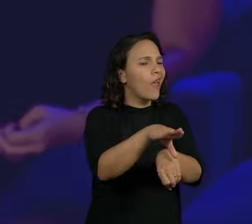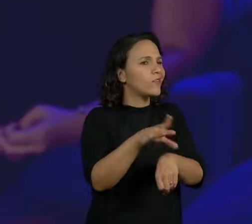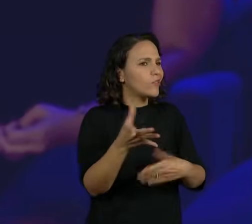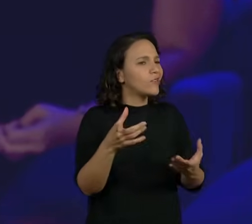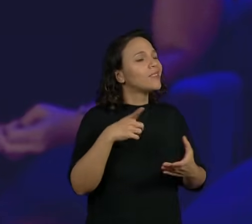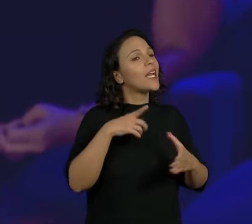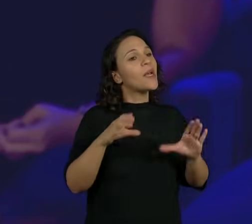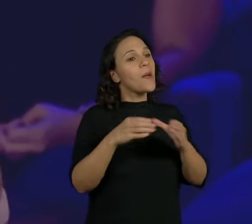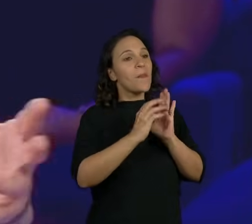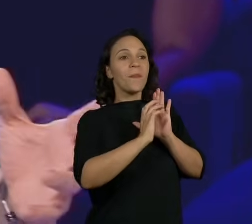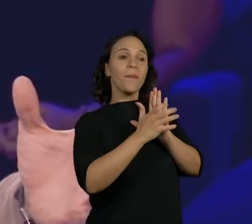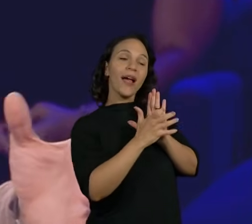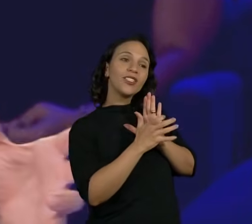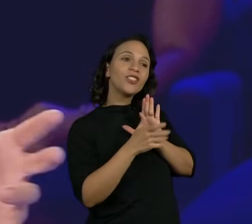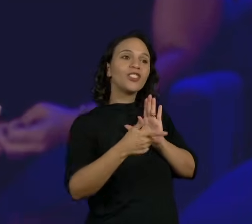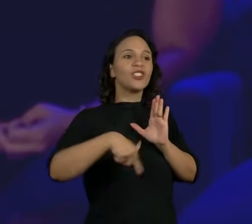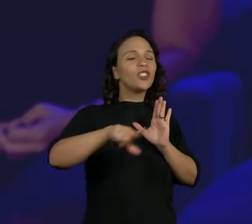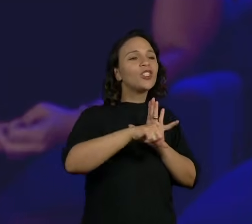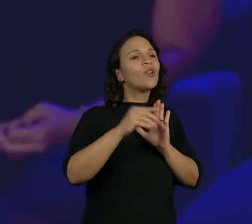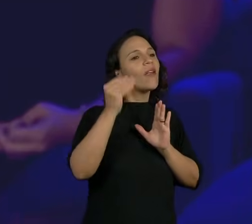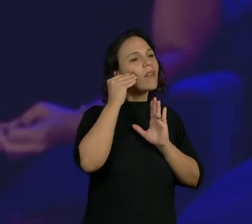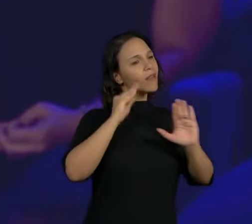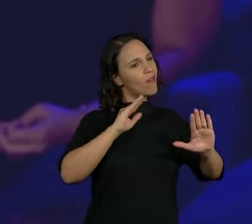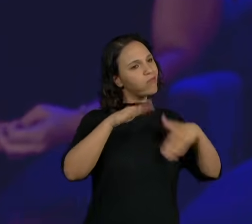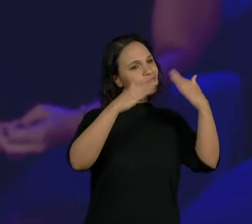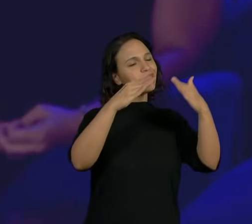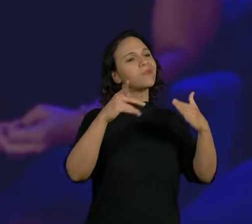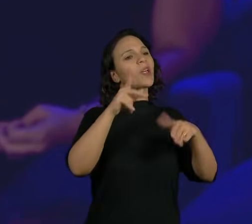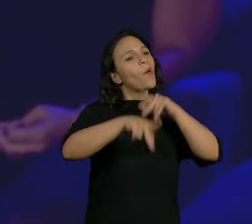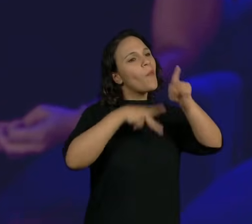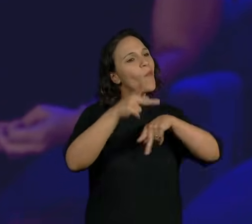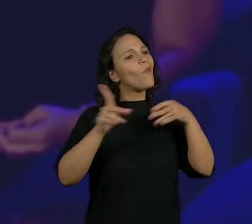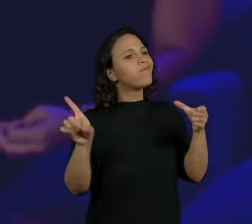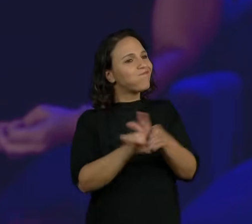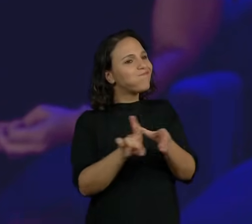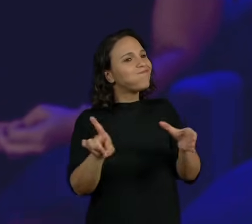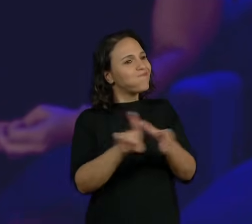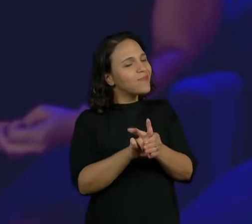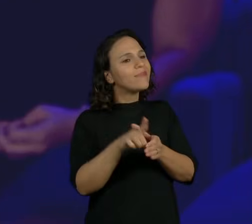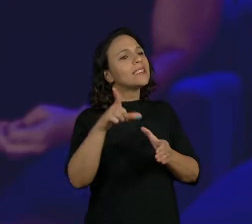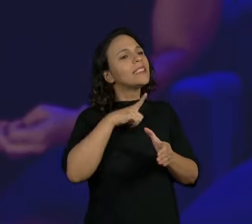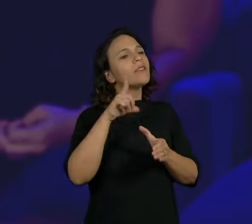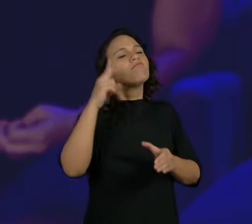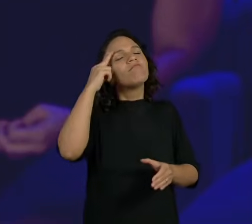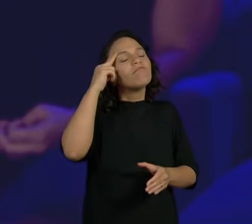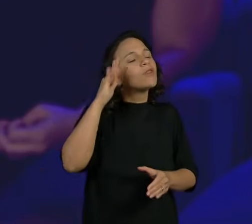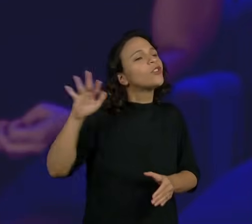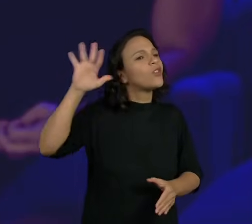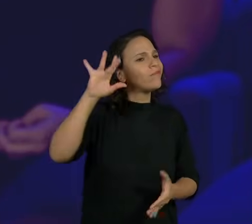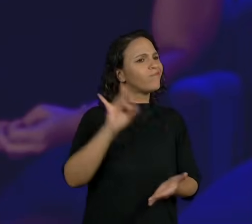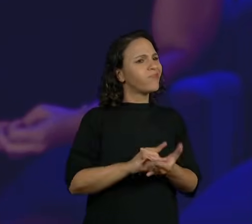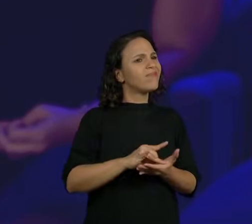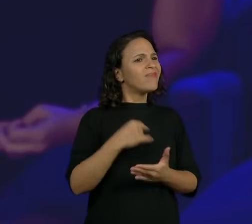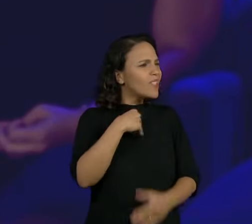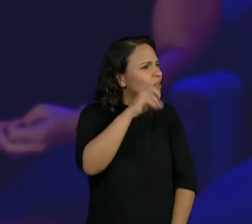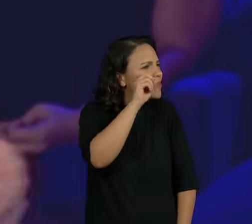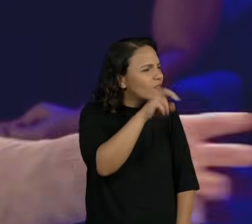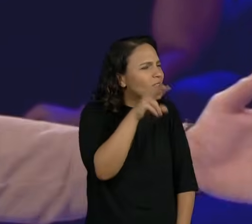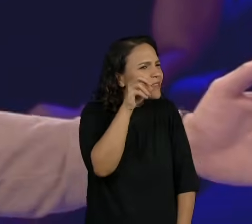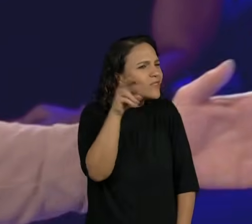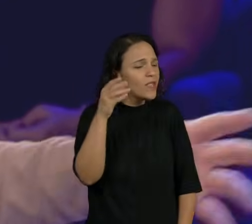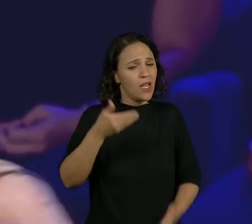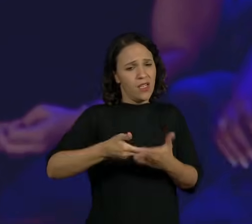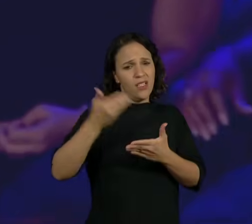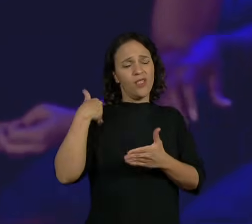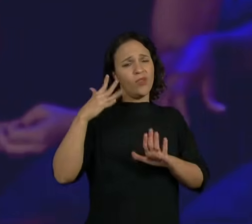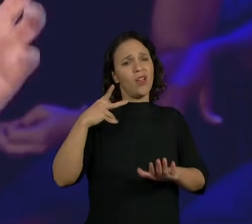de partidos, né, mais progressistas, que envolvem a população e que tem uma causa, que tem um sonho. Dói no meu coração, assim, eu já tive